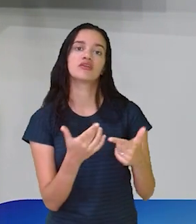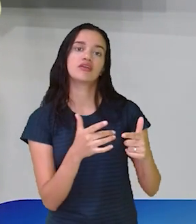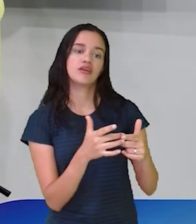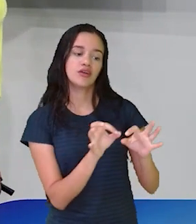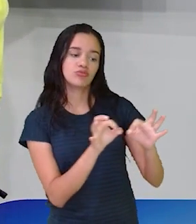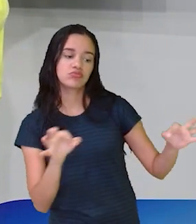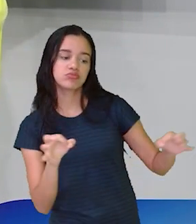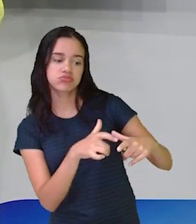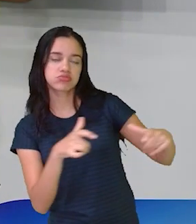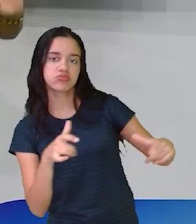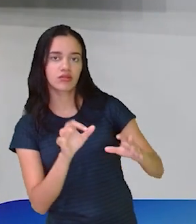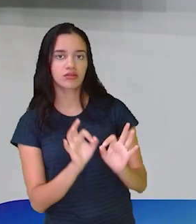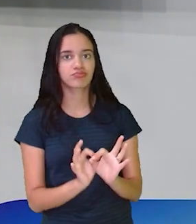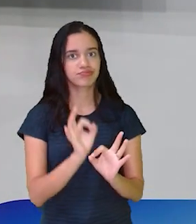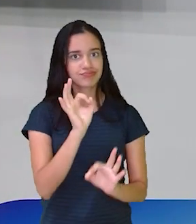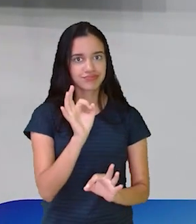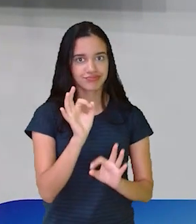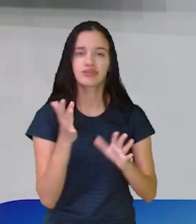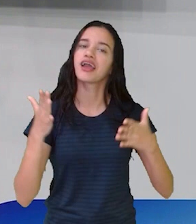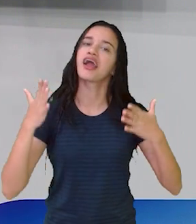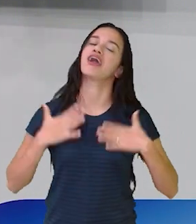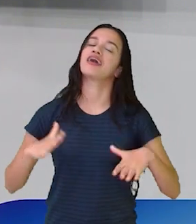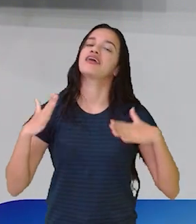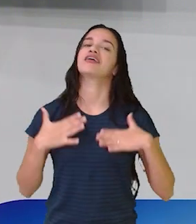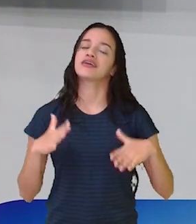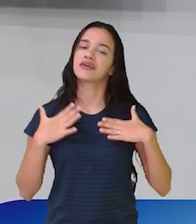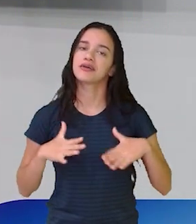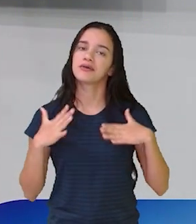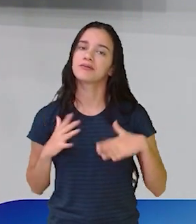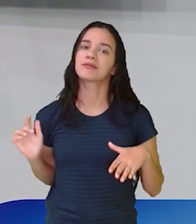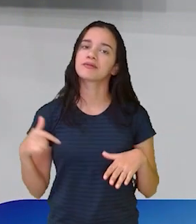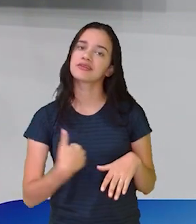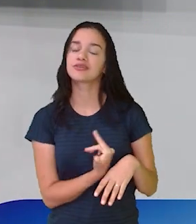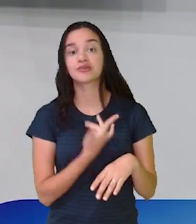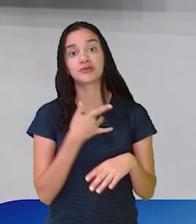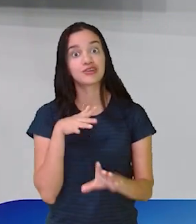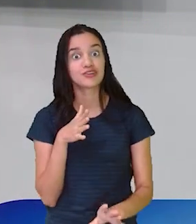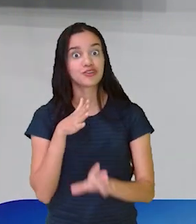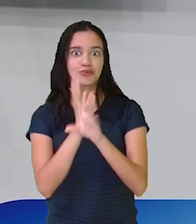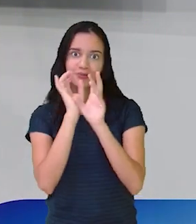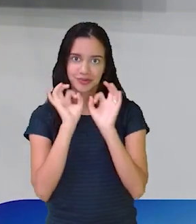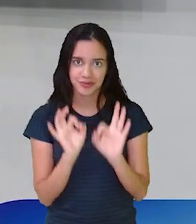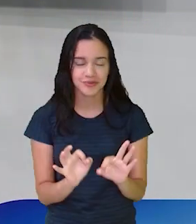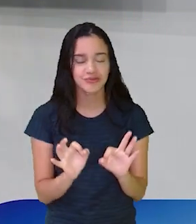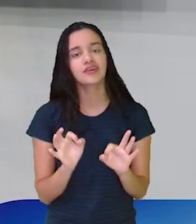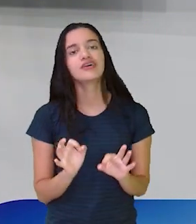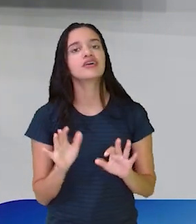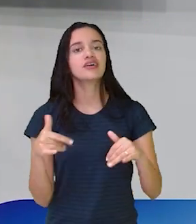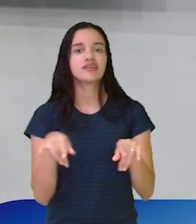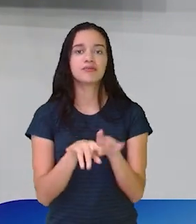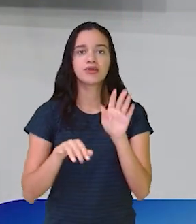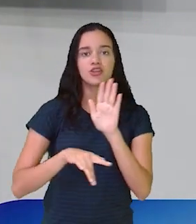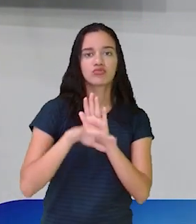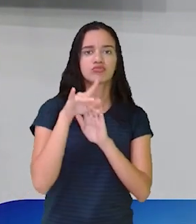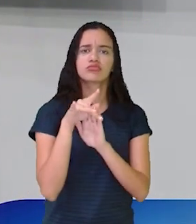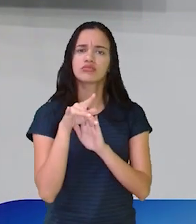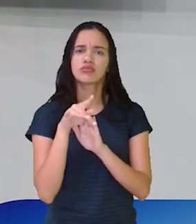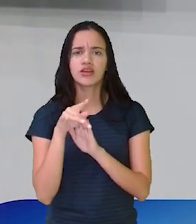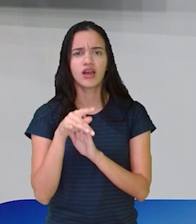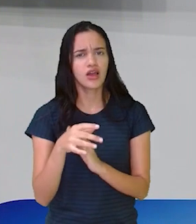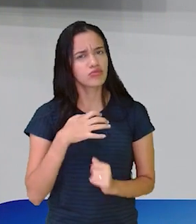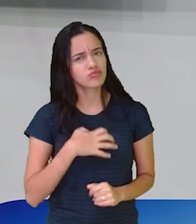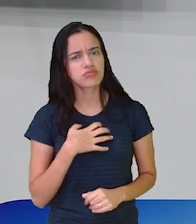Comprimento vezes altura vezes largura. Calma. Isso aqui é só para a gente descobrir a unidade de medida. Falou em volume, gente, não se estressa.